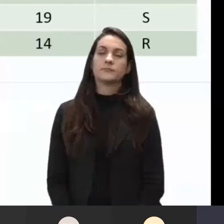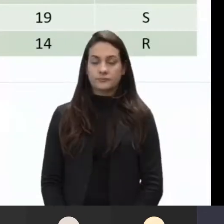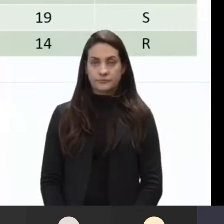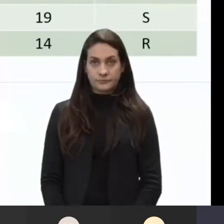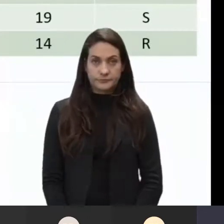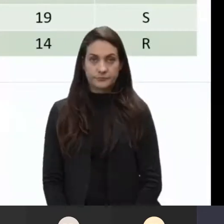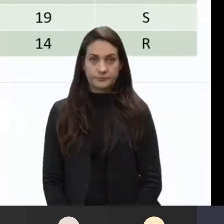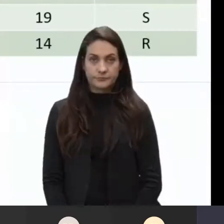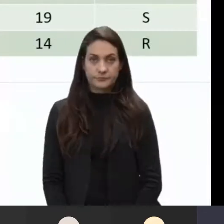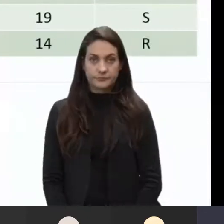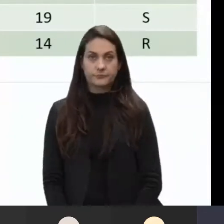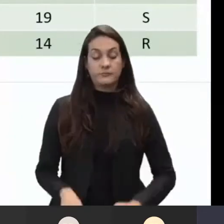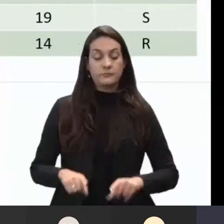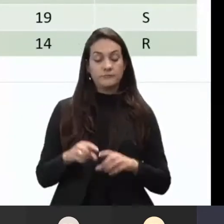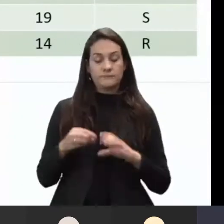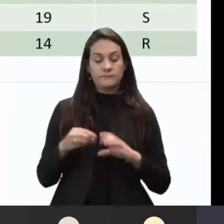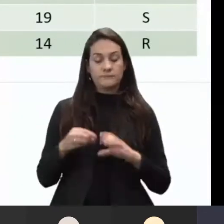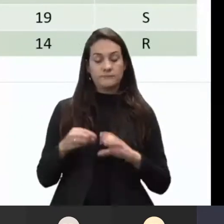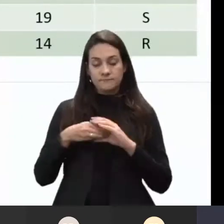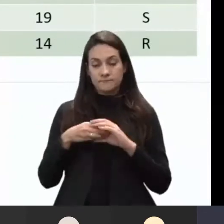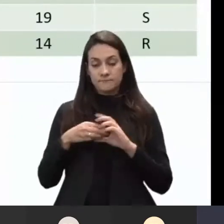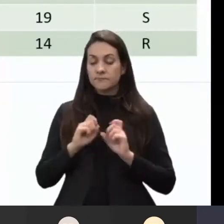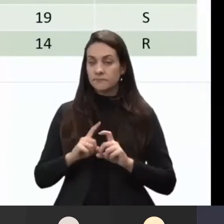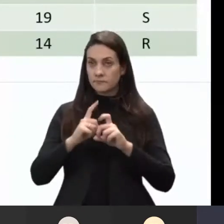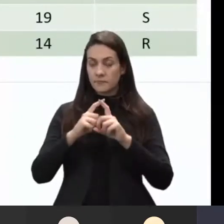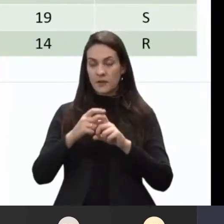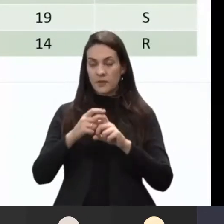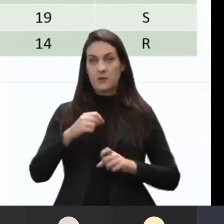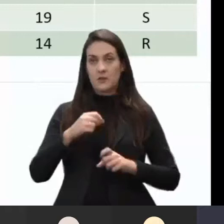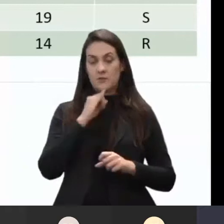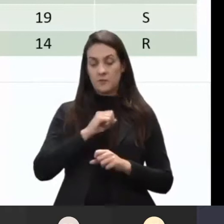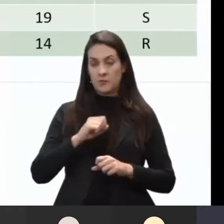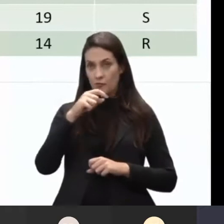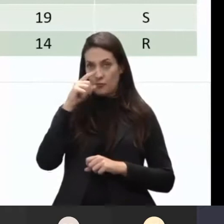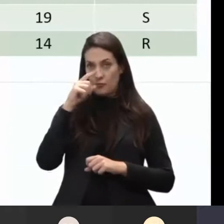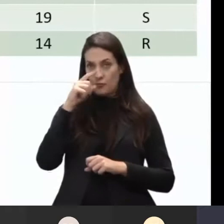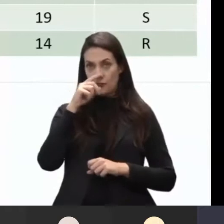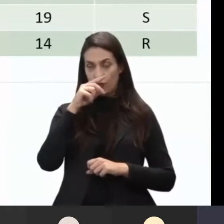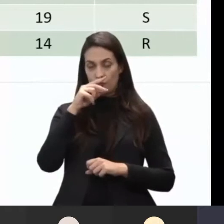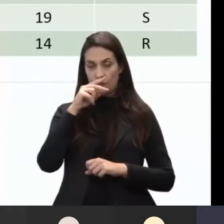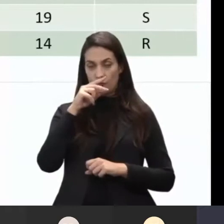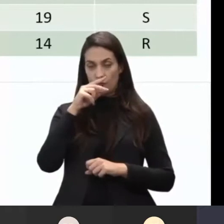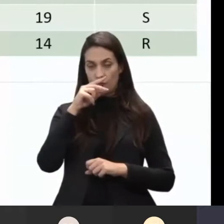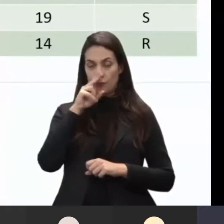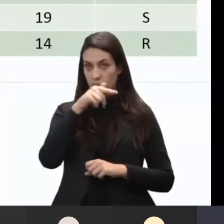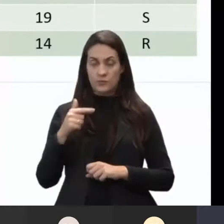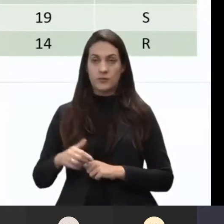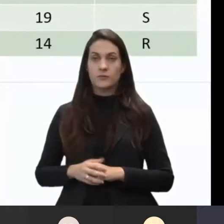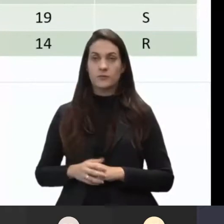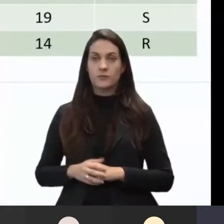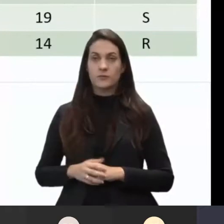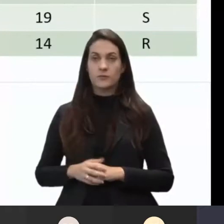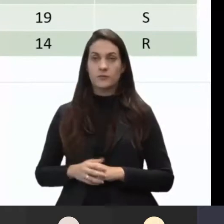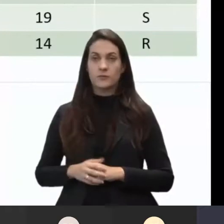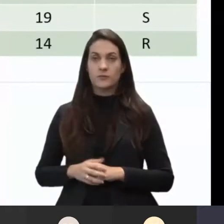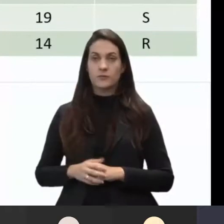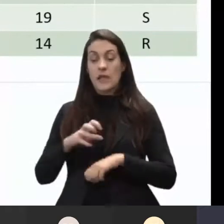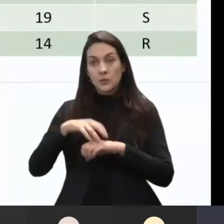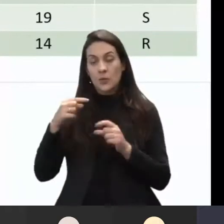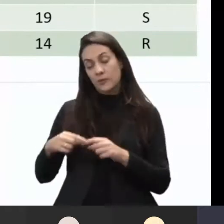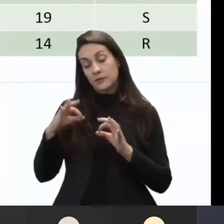provocar a morte dessa bactéria, consequentemente ele não é um tratamento eficaz para aquela infecção. E aí então